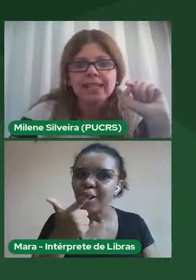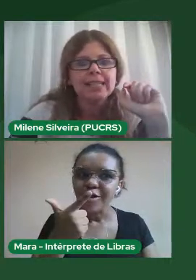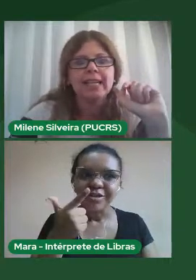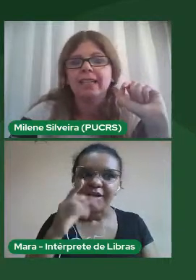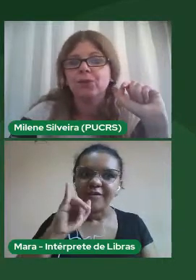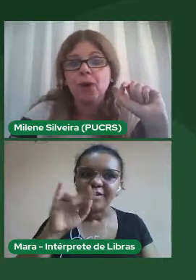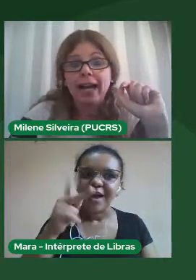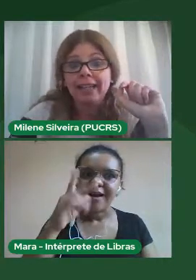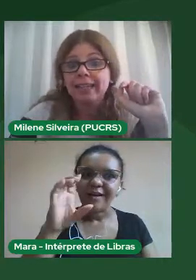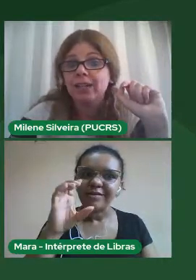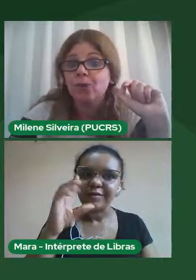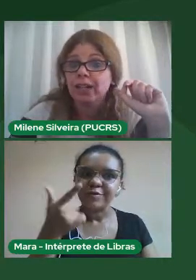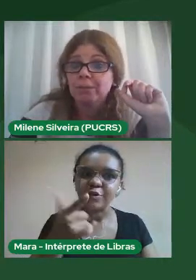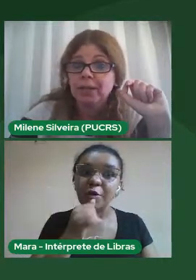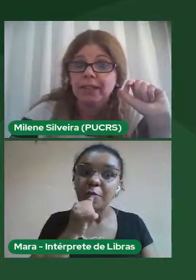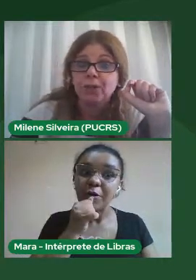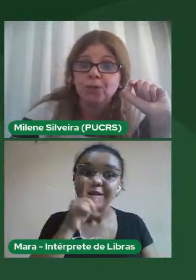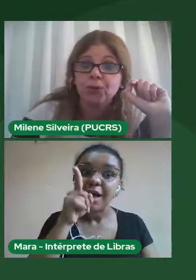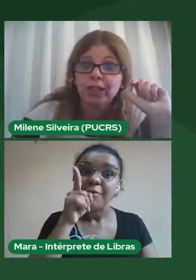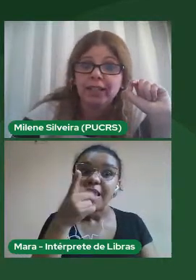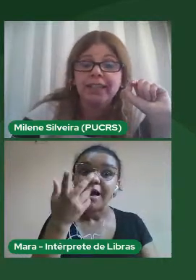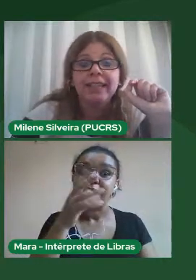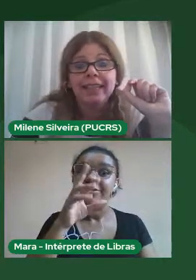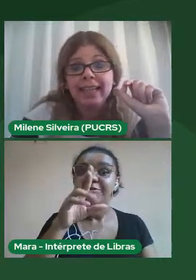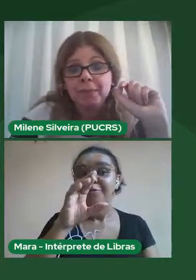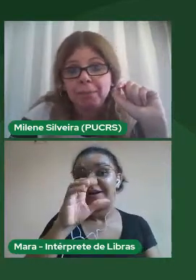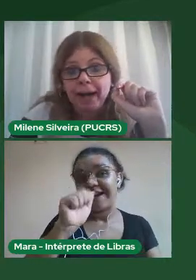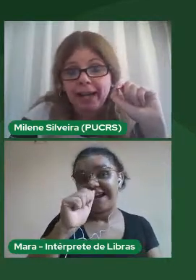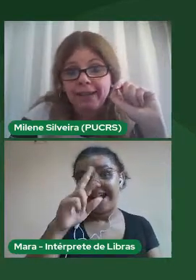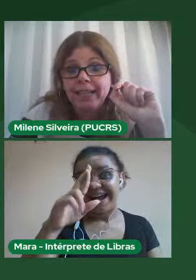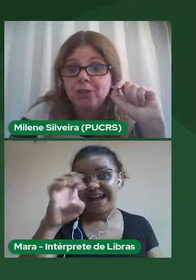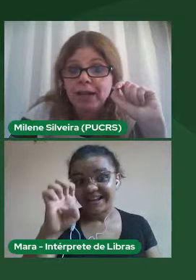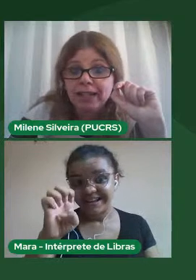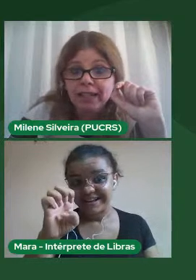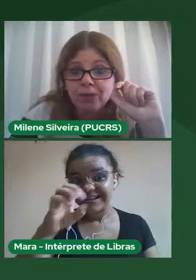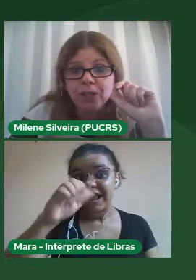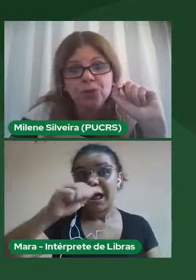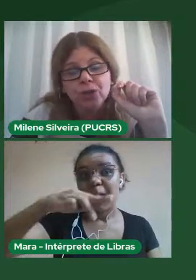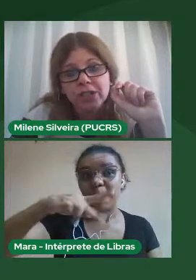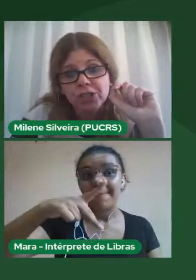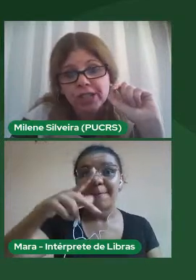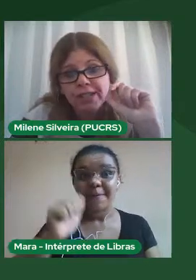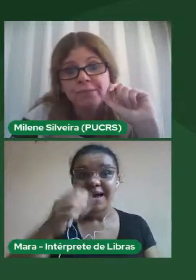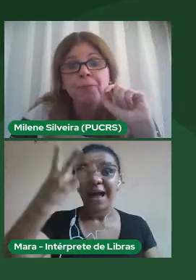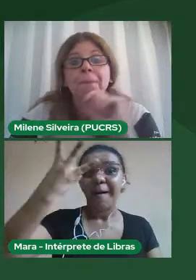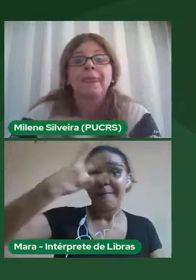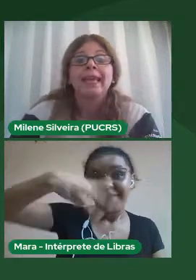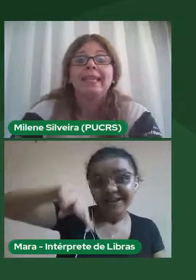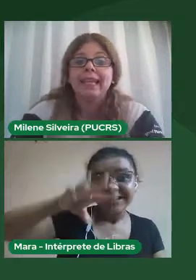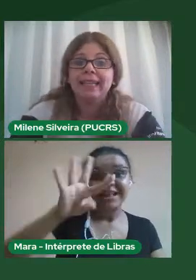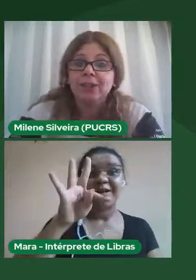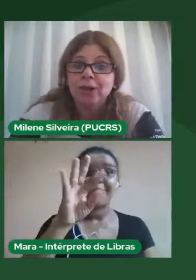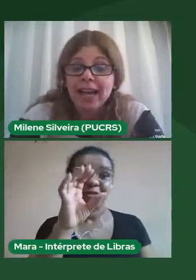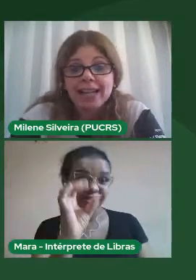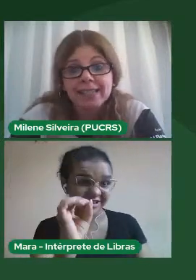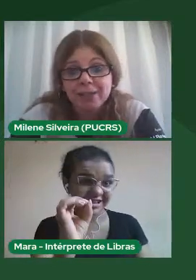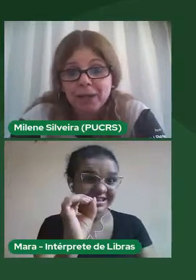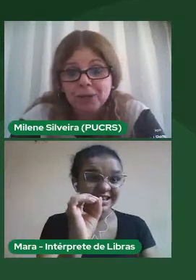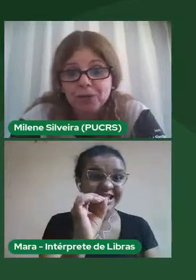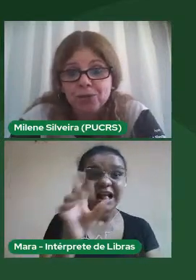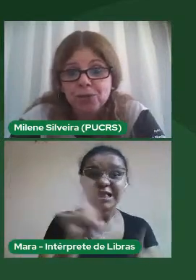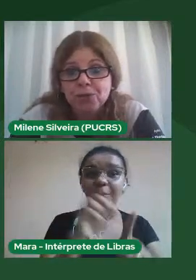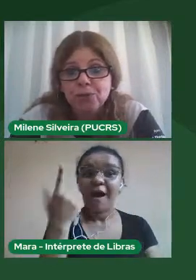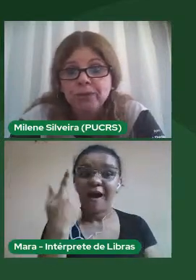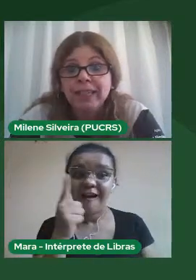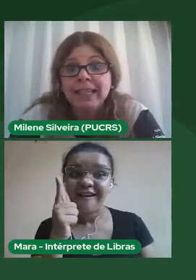tivemos IHC no Acre, nem Roraima, nem Rondônia, nem Amapá, nem no Maranhão, nem no Tocantins, nem em Goiás, nem no